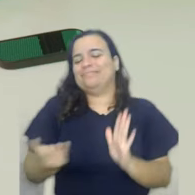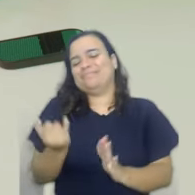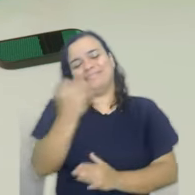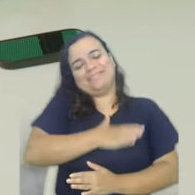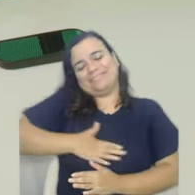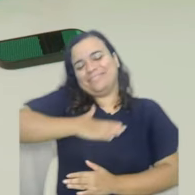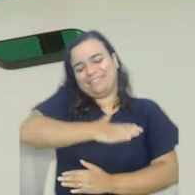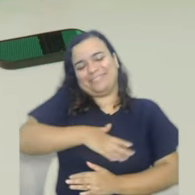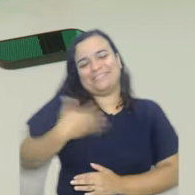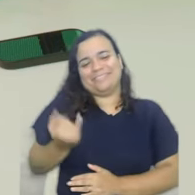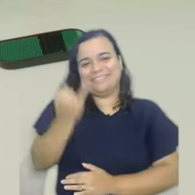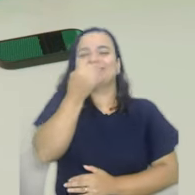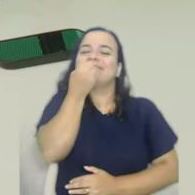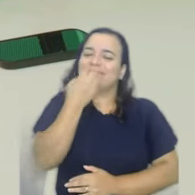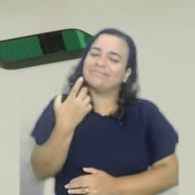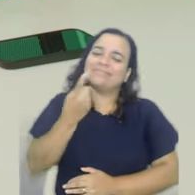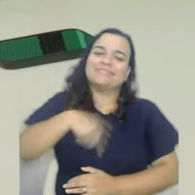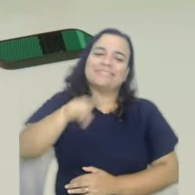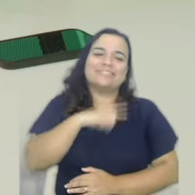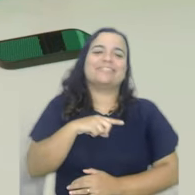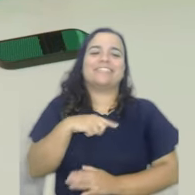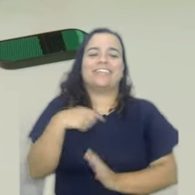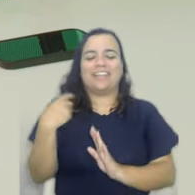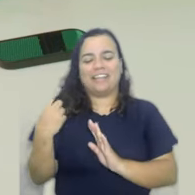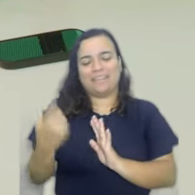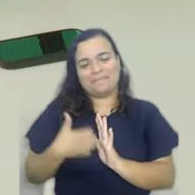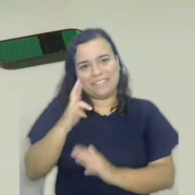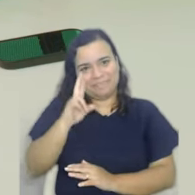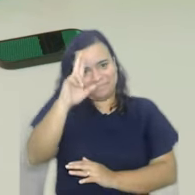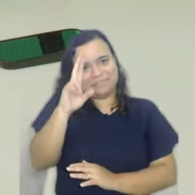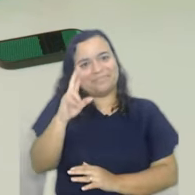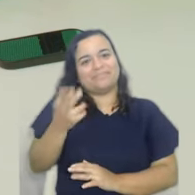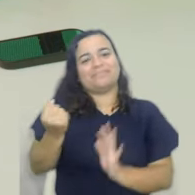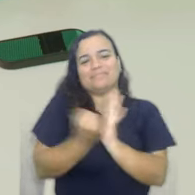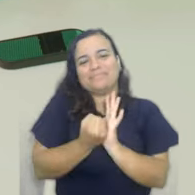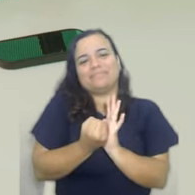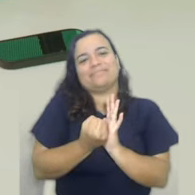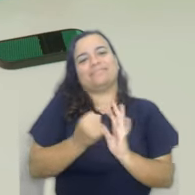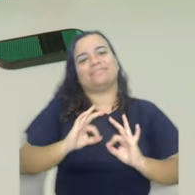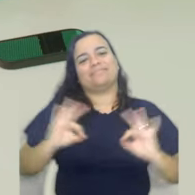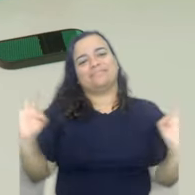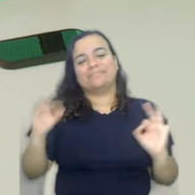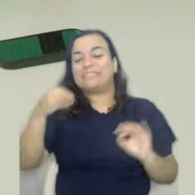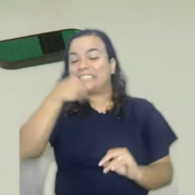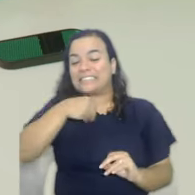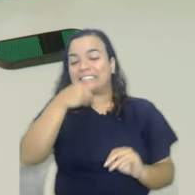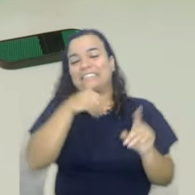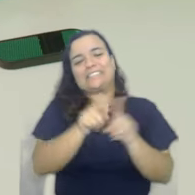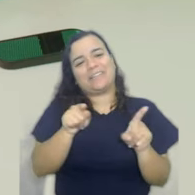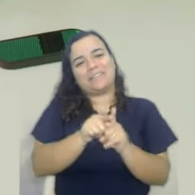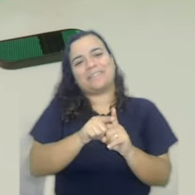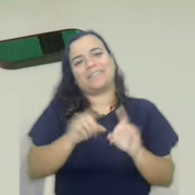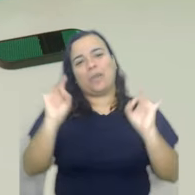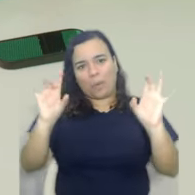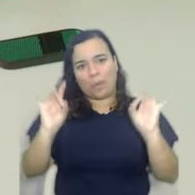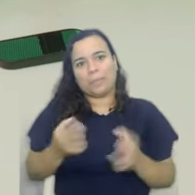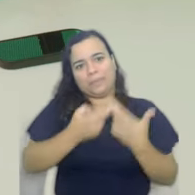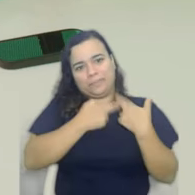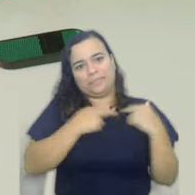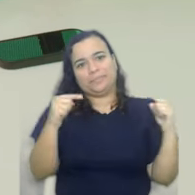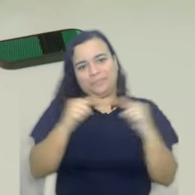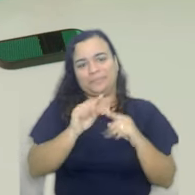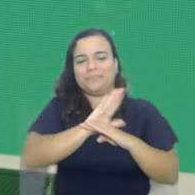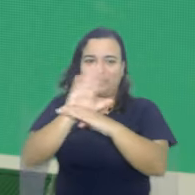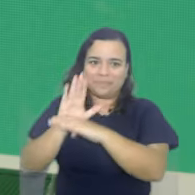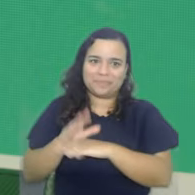significativo mesmo pra gente como empresário como marca e como oportunidade aí de cumprir com a missão que a gente tem realmente a